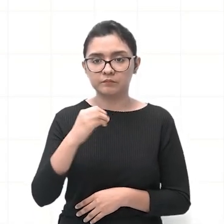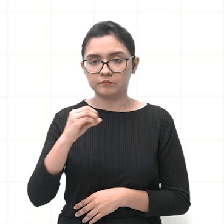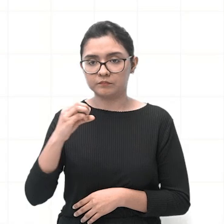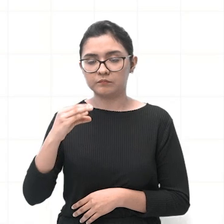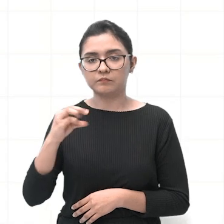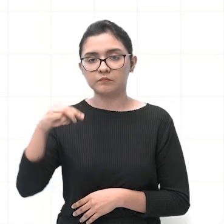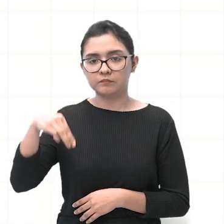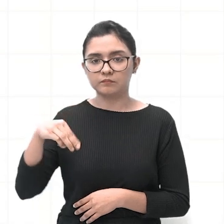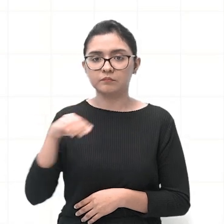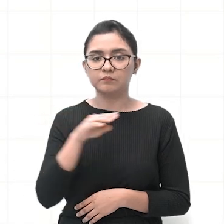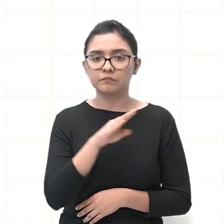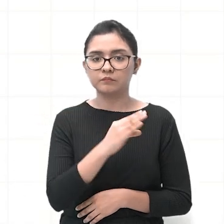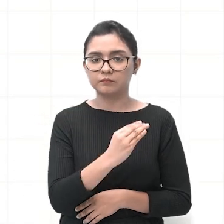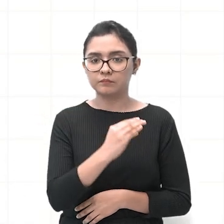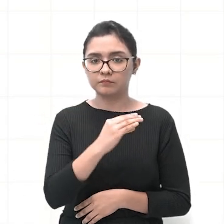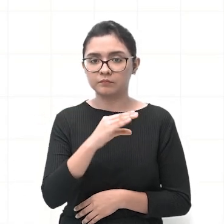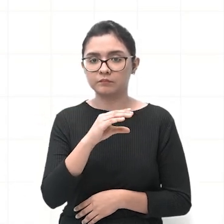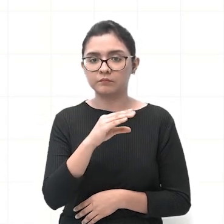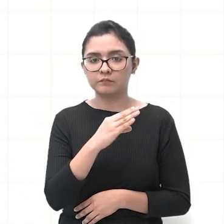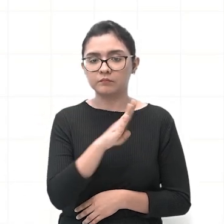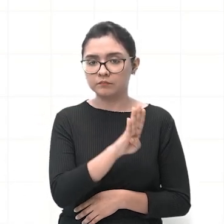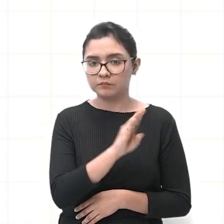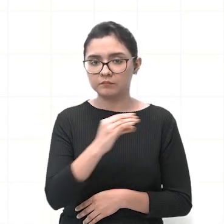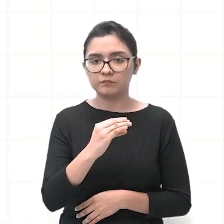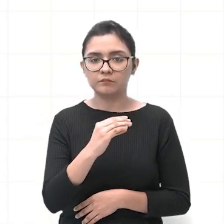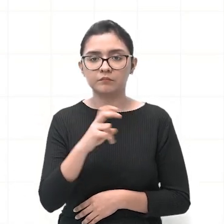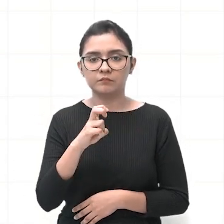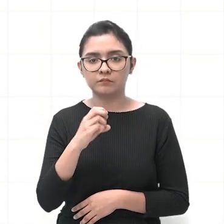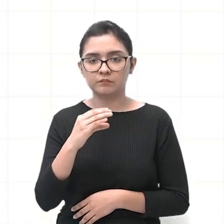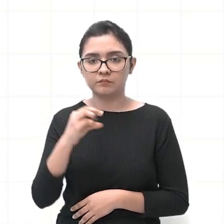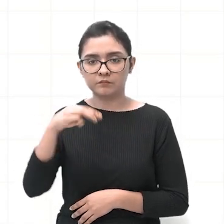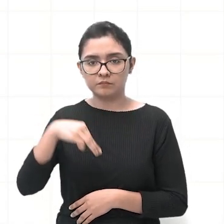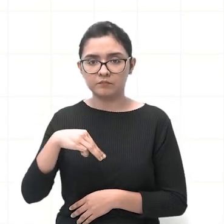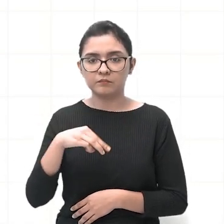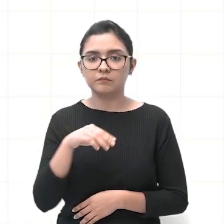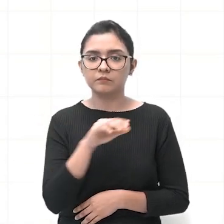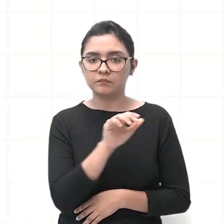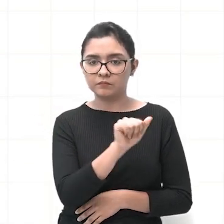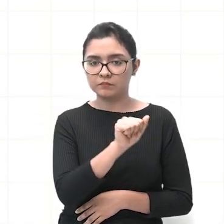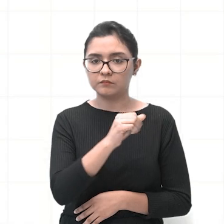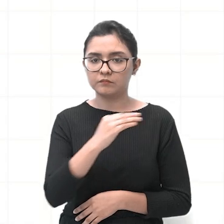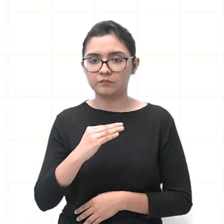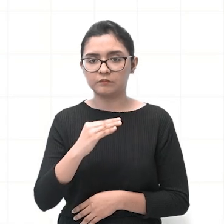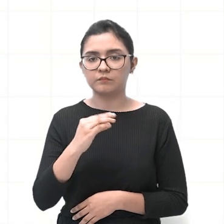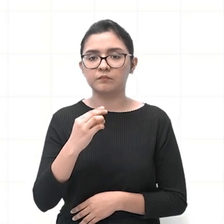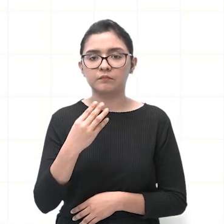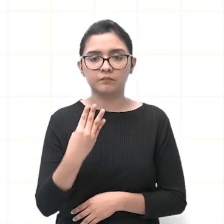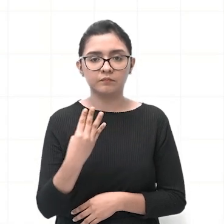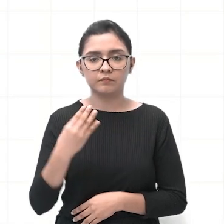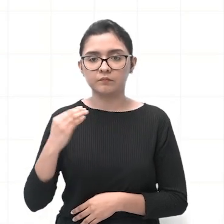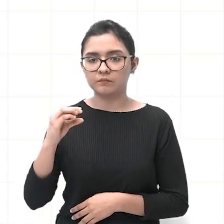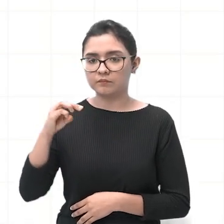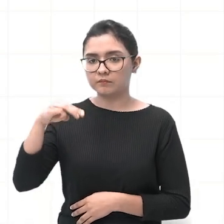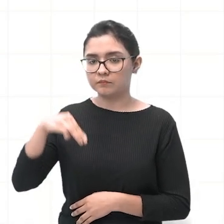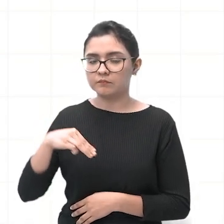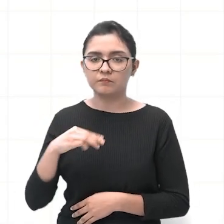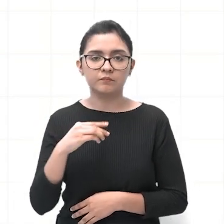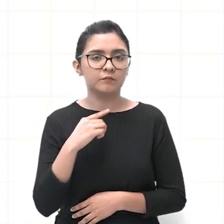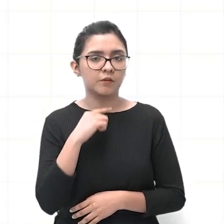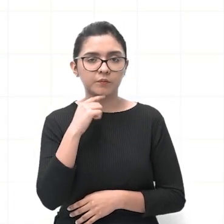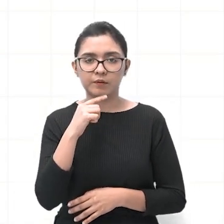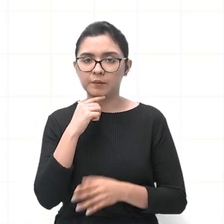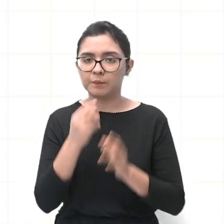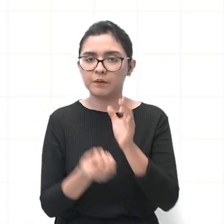centímetros, BC de 5 centímetros e AC, né, de 4 centímetros não formam um